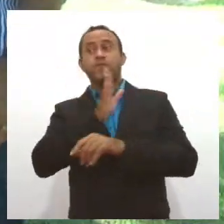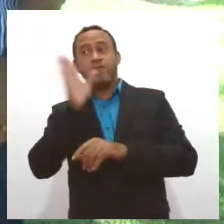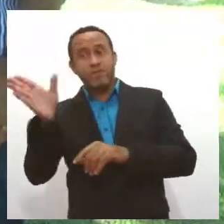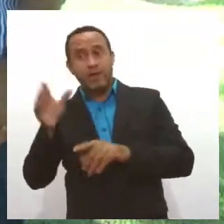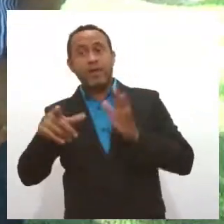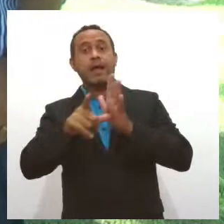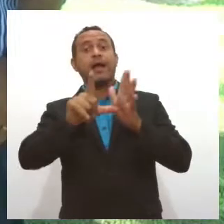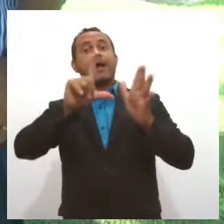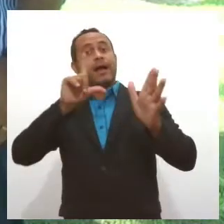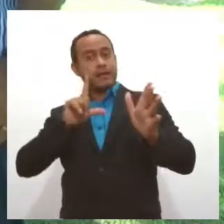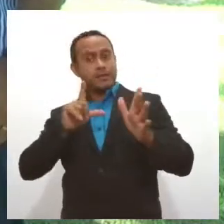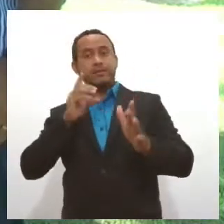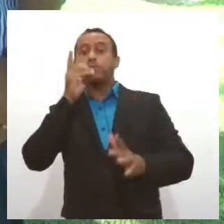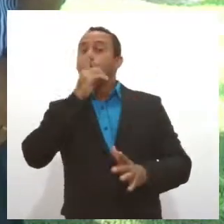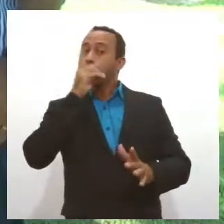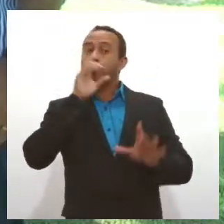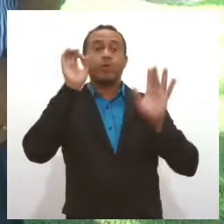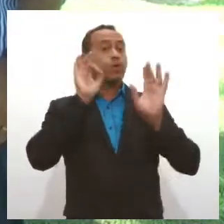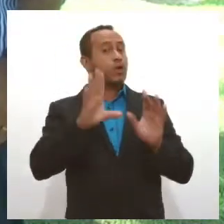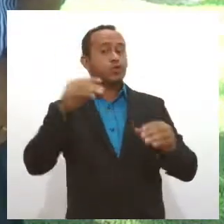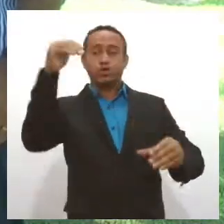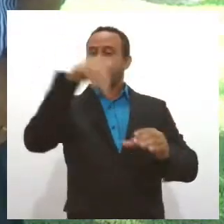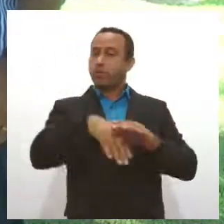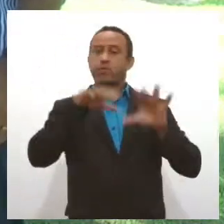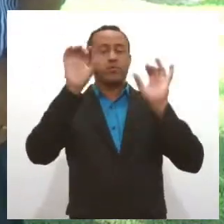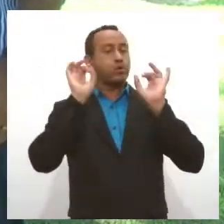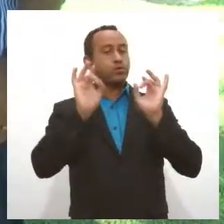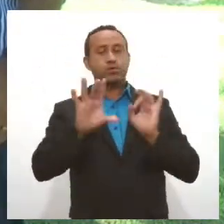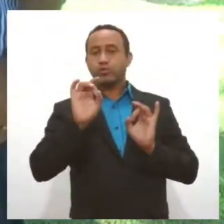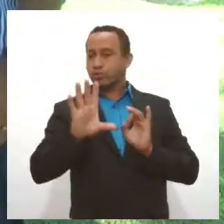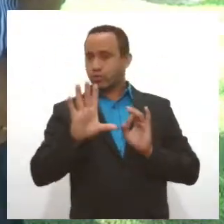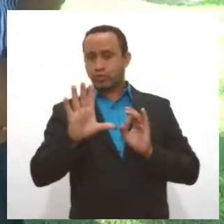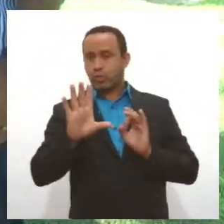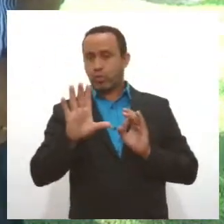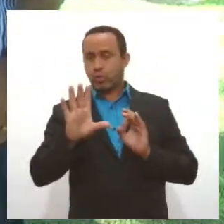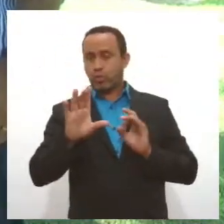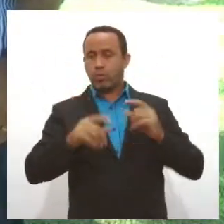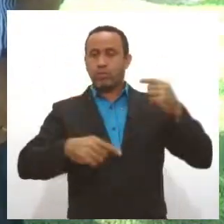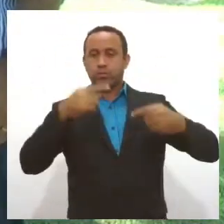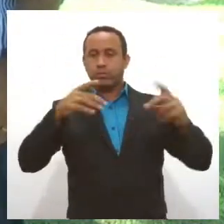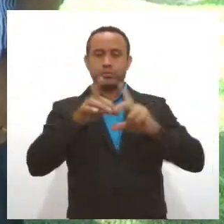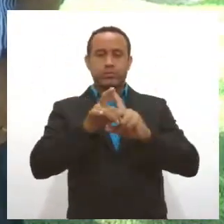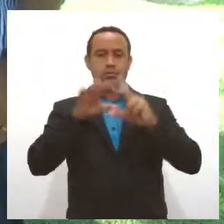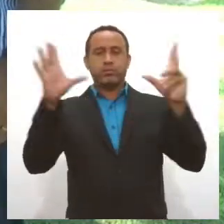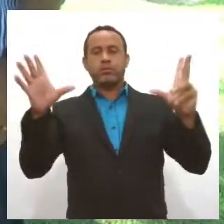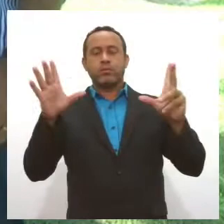porque domingo é o grande dia da festa da democracia e o feriado